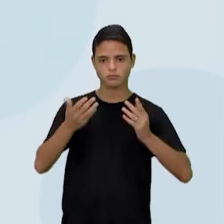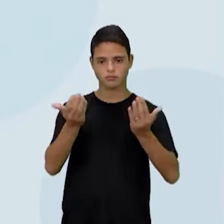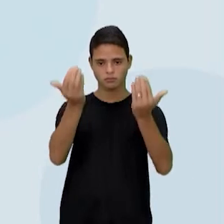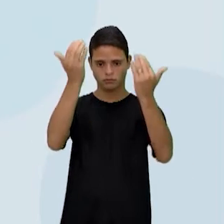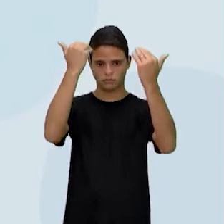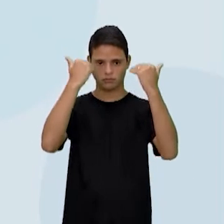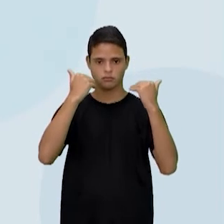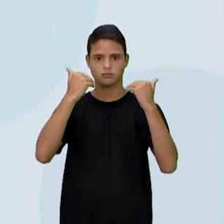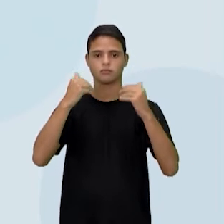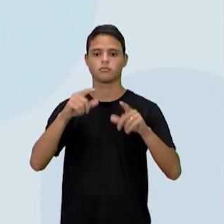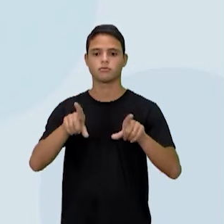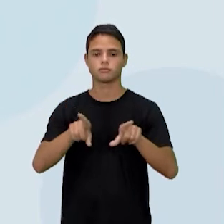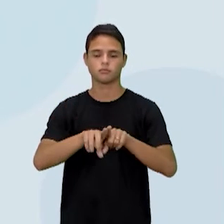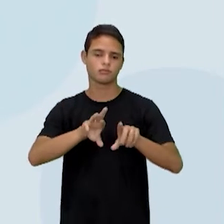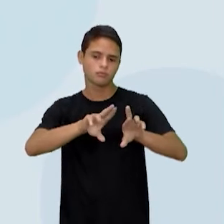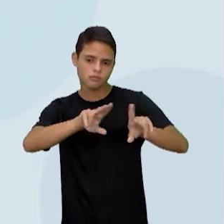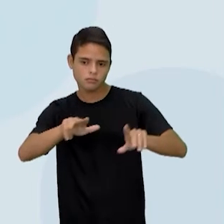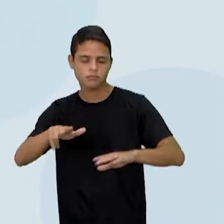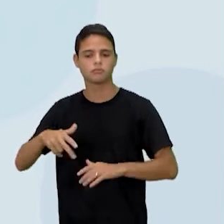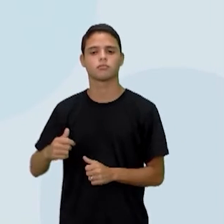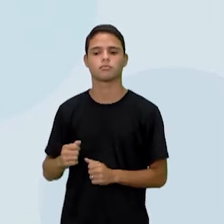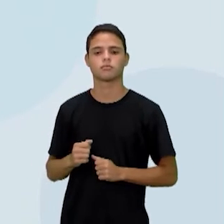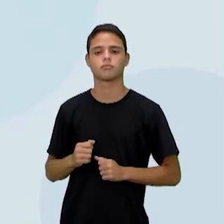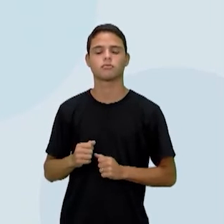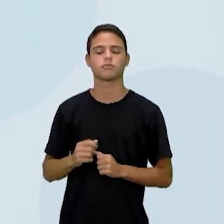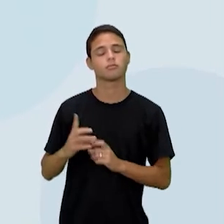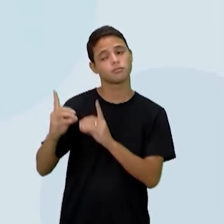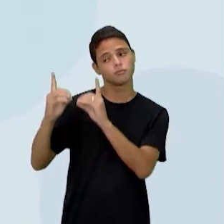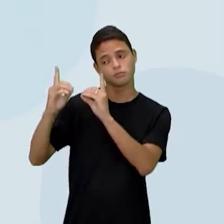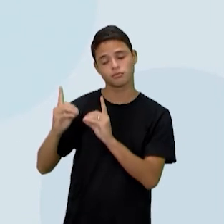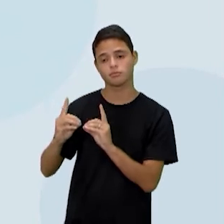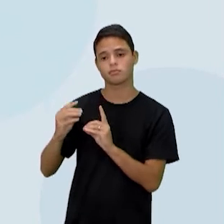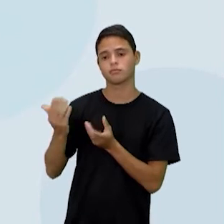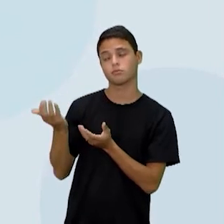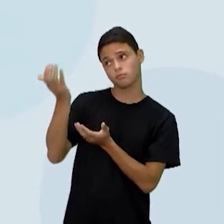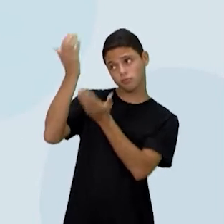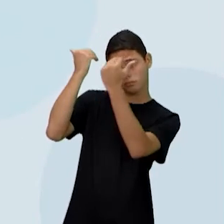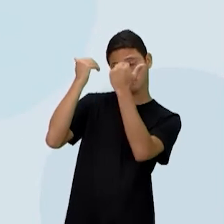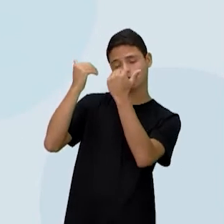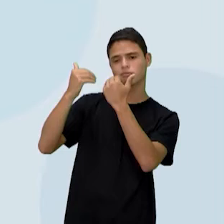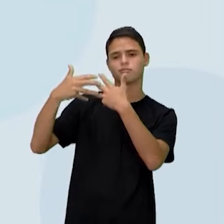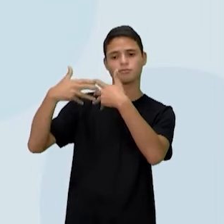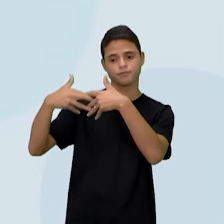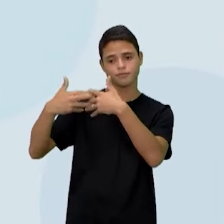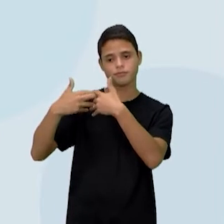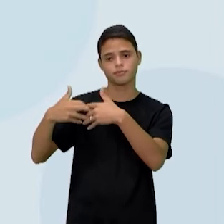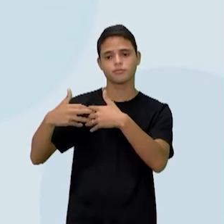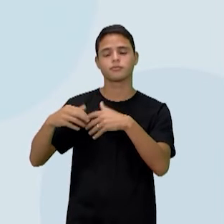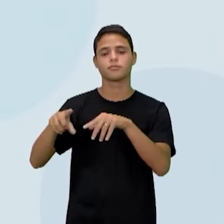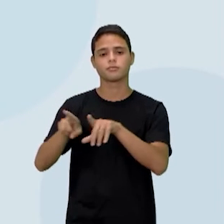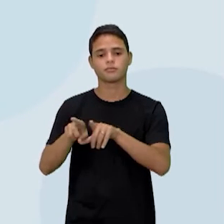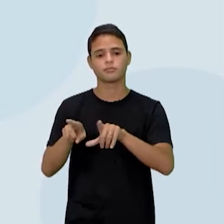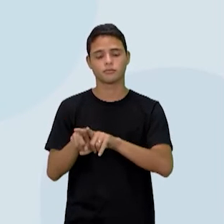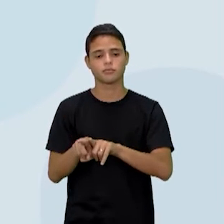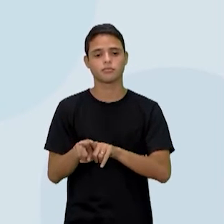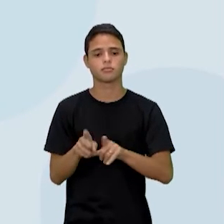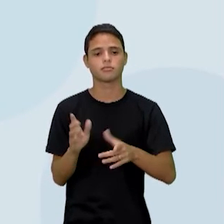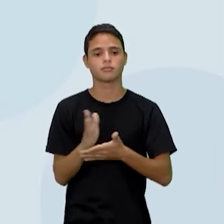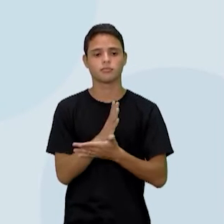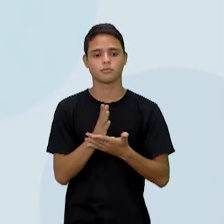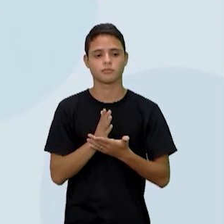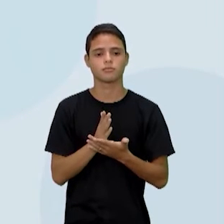inclusive, até algumas limitações físicas e psicológicas, decorrentes de traumas, enfim. Então, até uma função